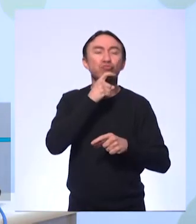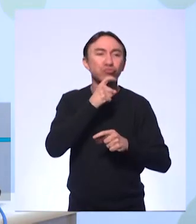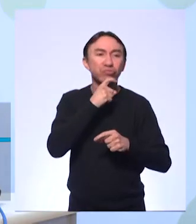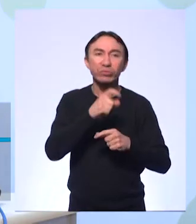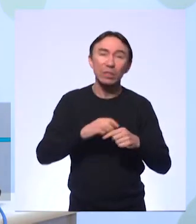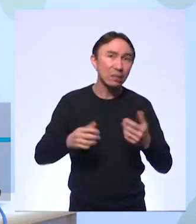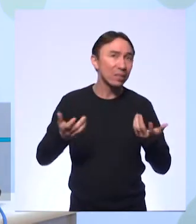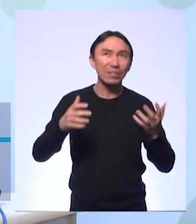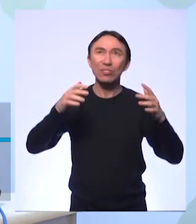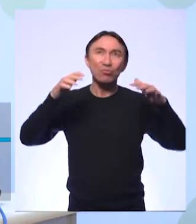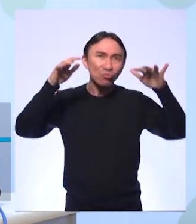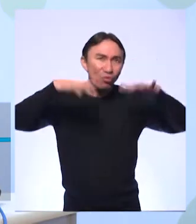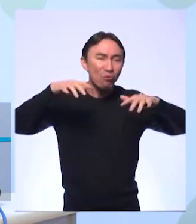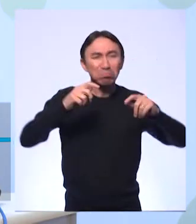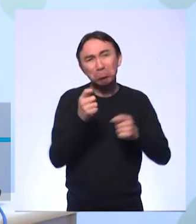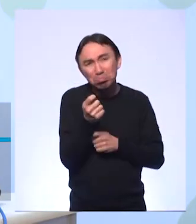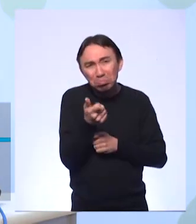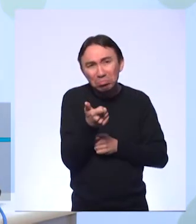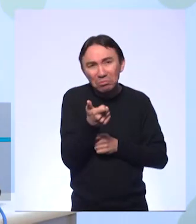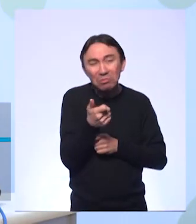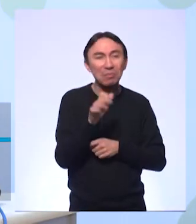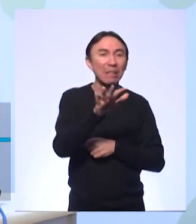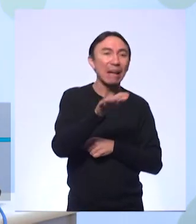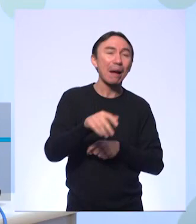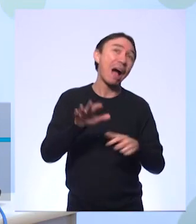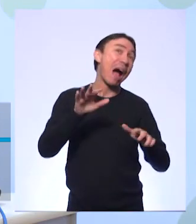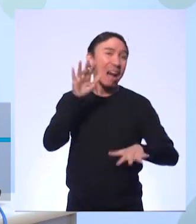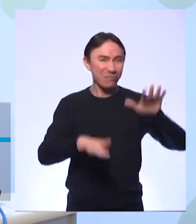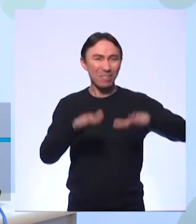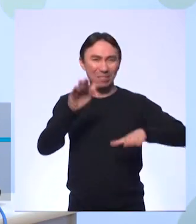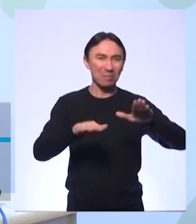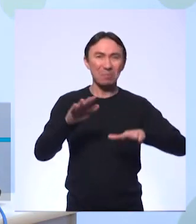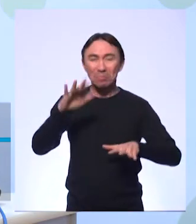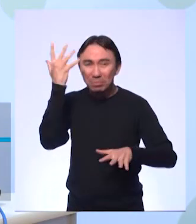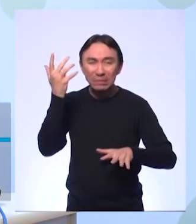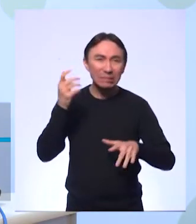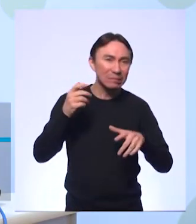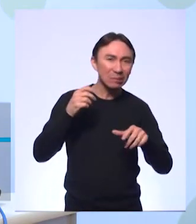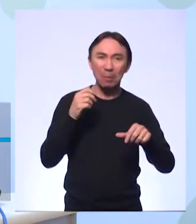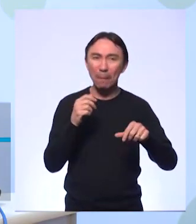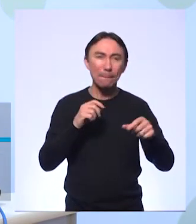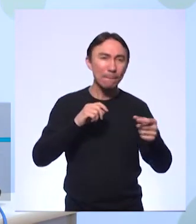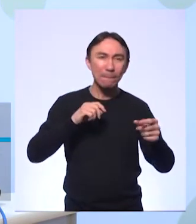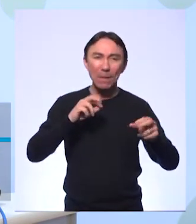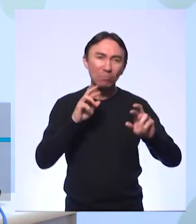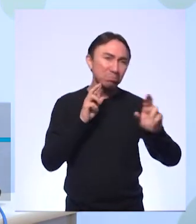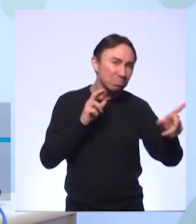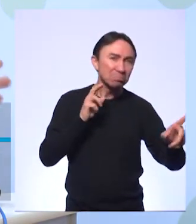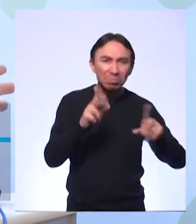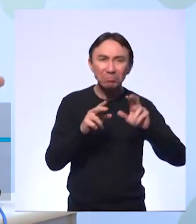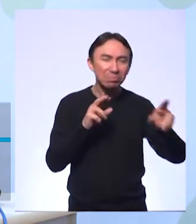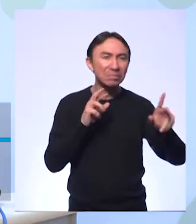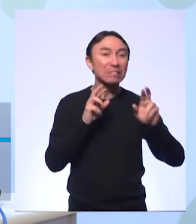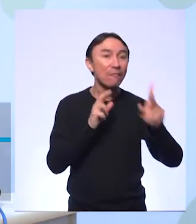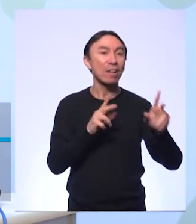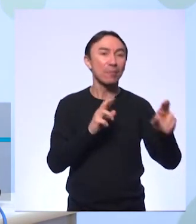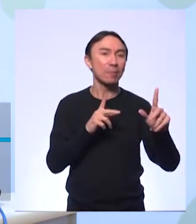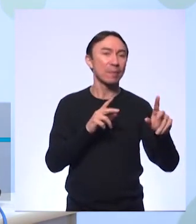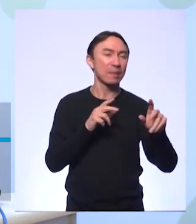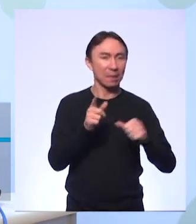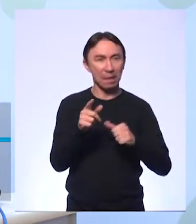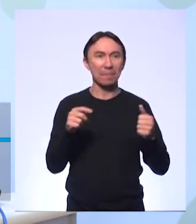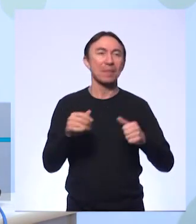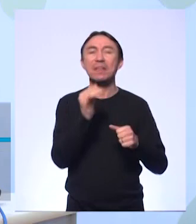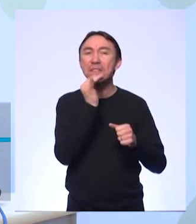sendo uma exceção, está chovendo acima da média, mas isso é uma questão sazonal, né? Alguns falam que é mudança